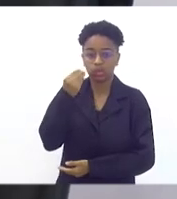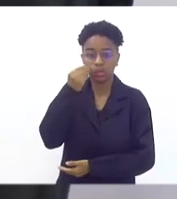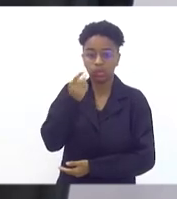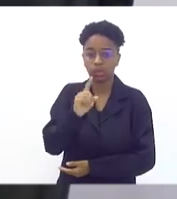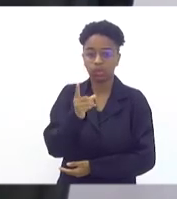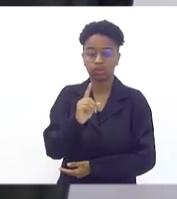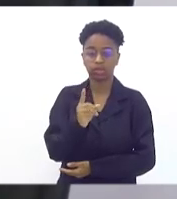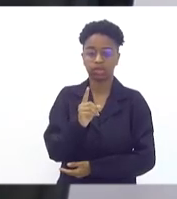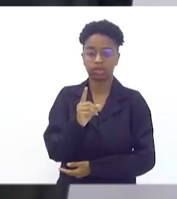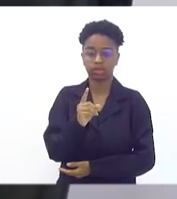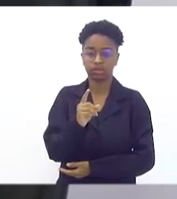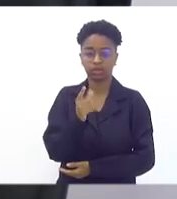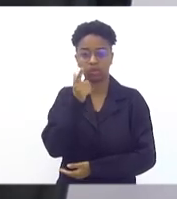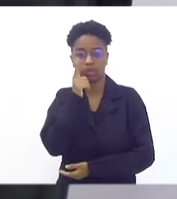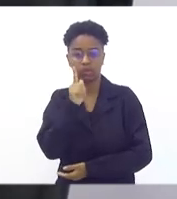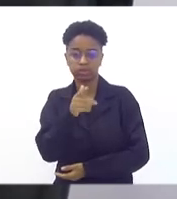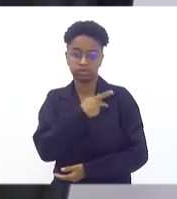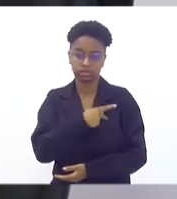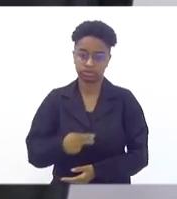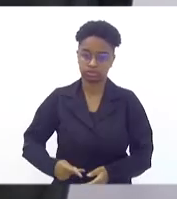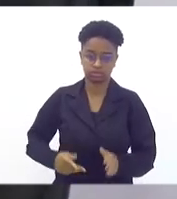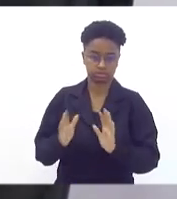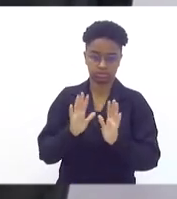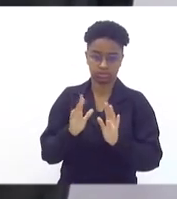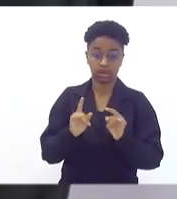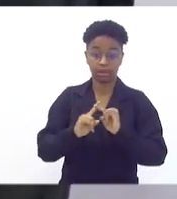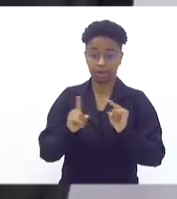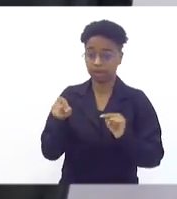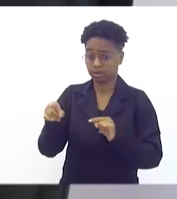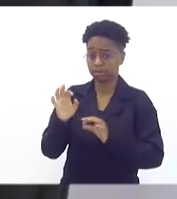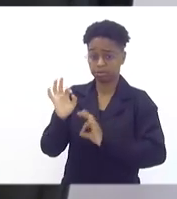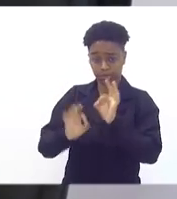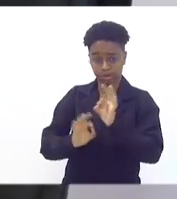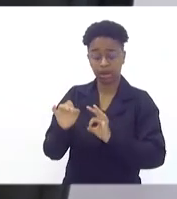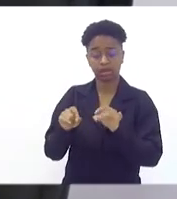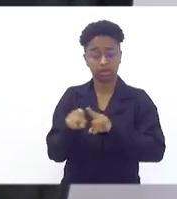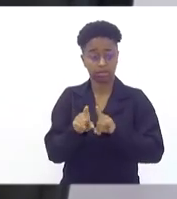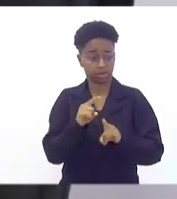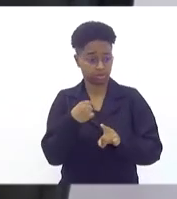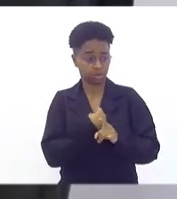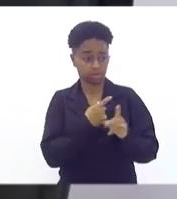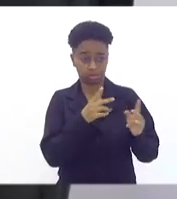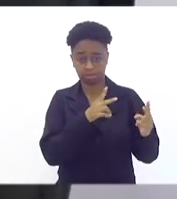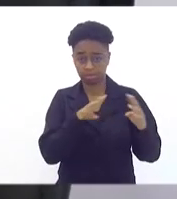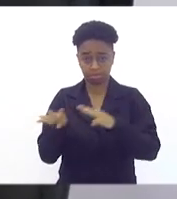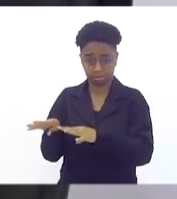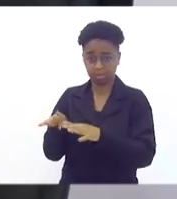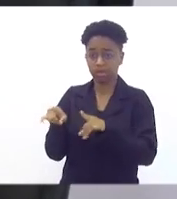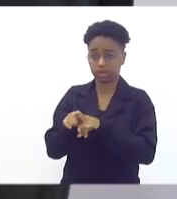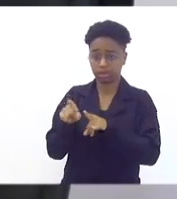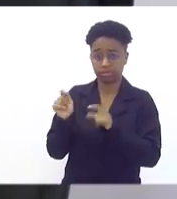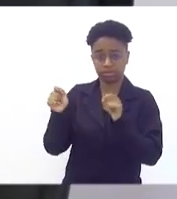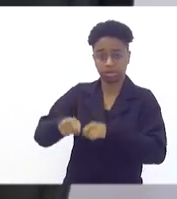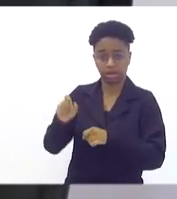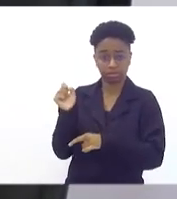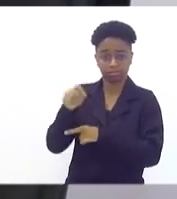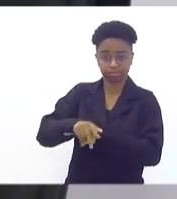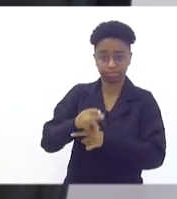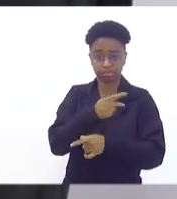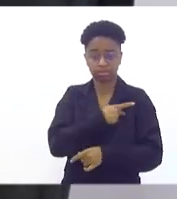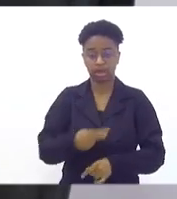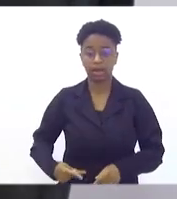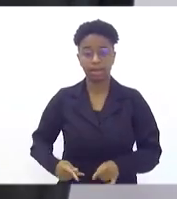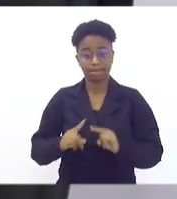eh alcançar a presidência embora seja um nome preparado e reconhecido por todos nós e legítimo para assumir a presidência mas